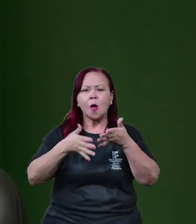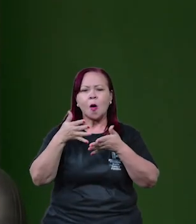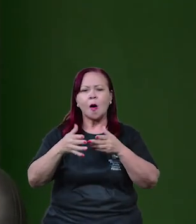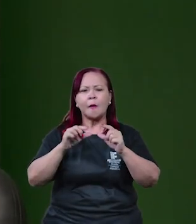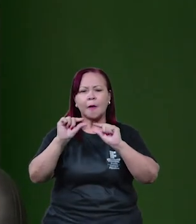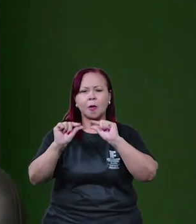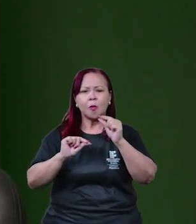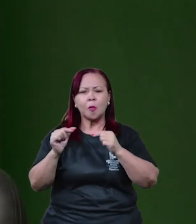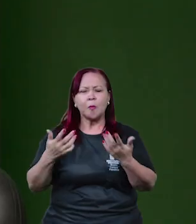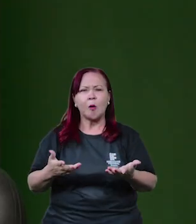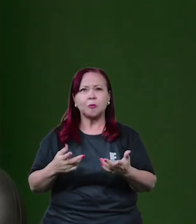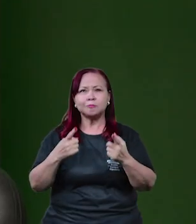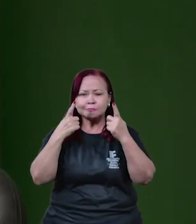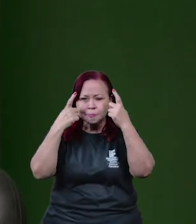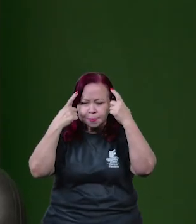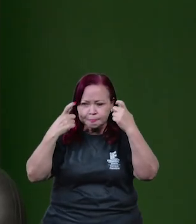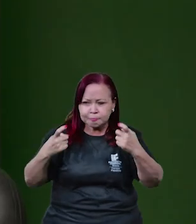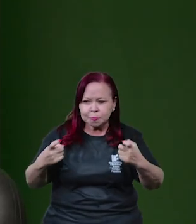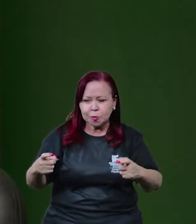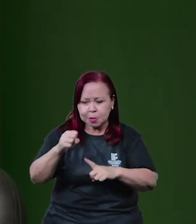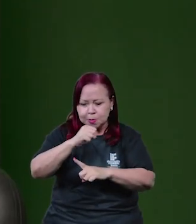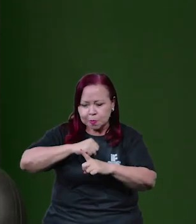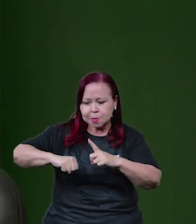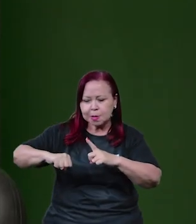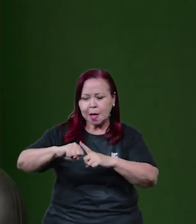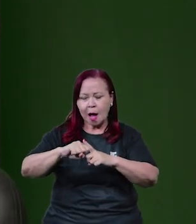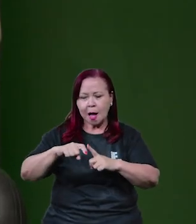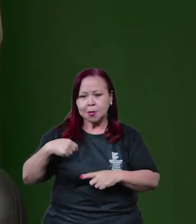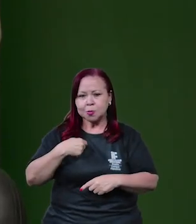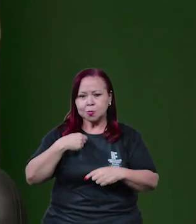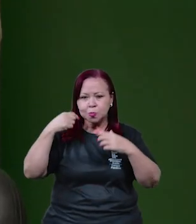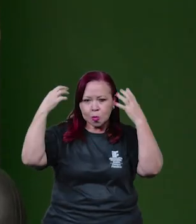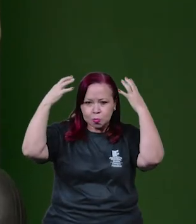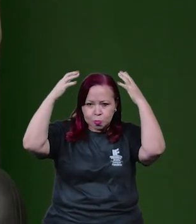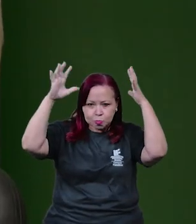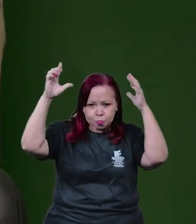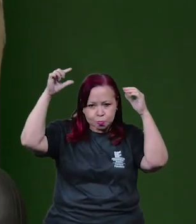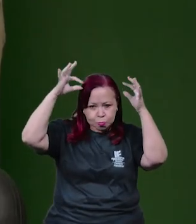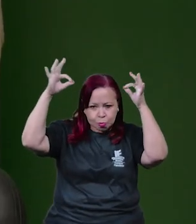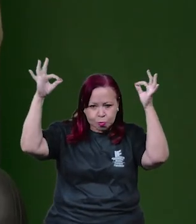dessa coisa das violências sociais, né, com o nosso cabelo. Cara, eu tenho